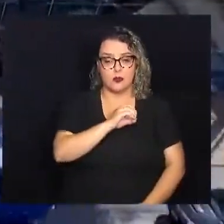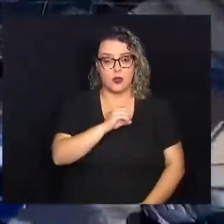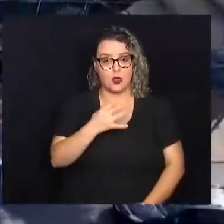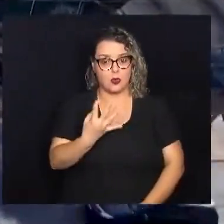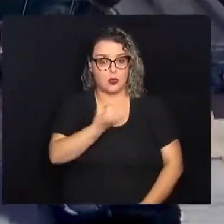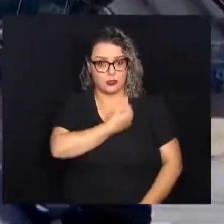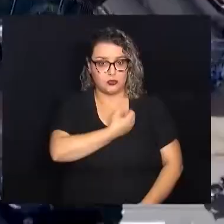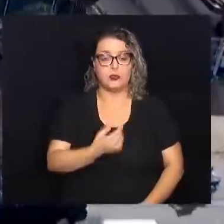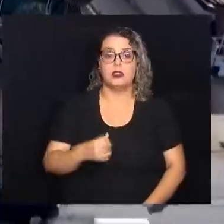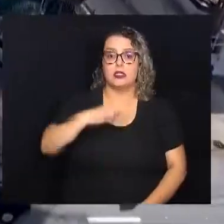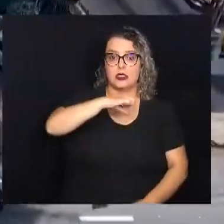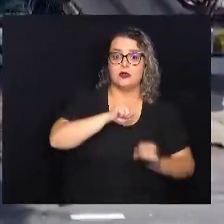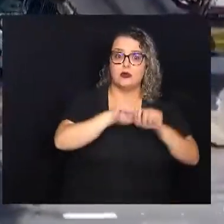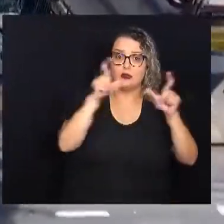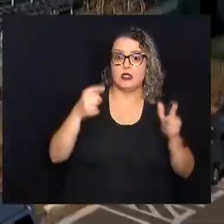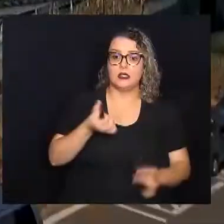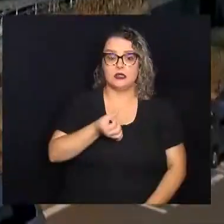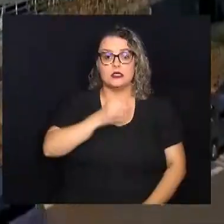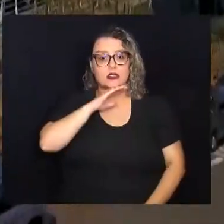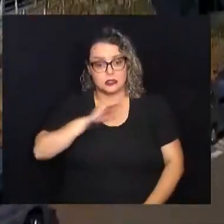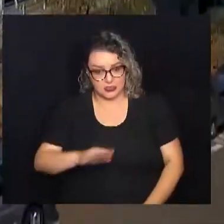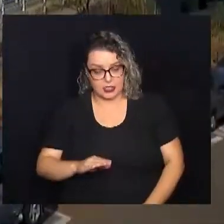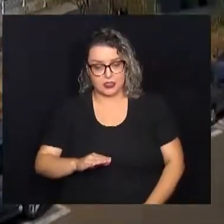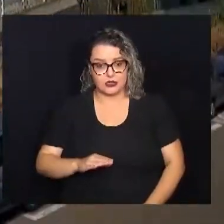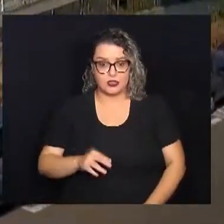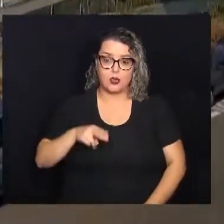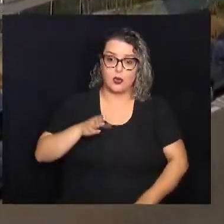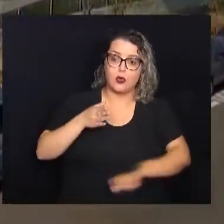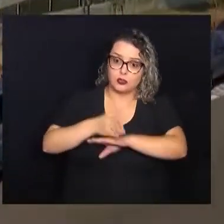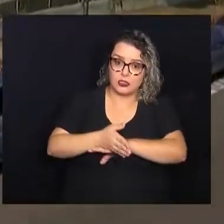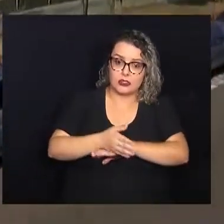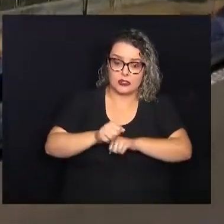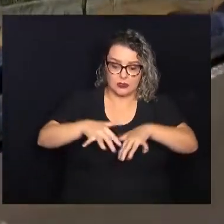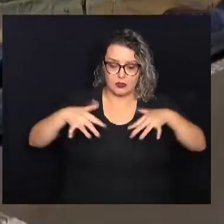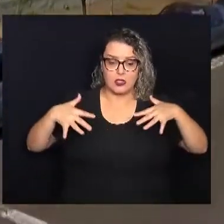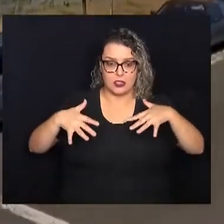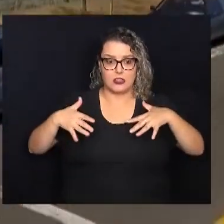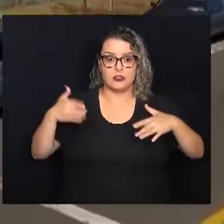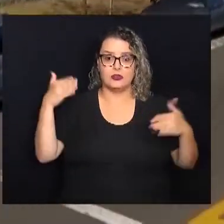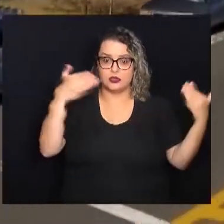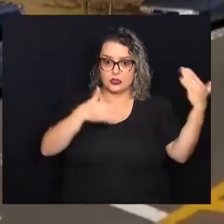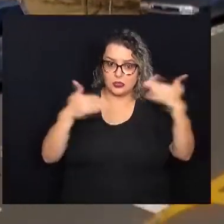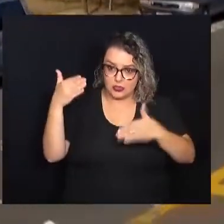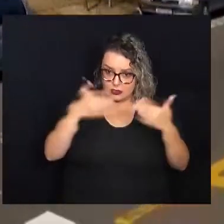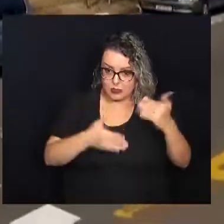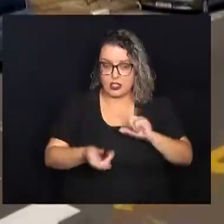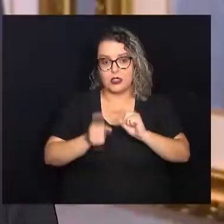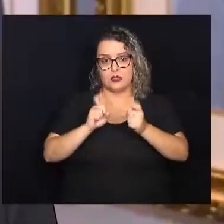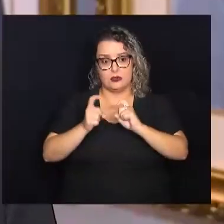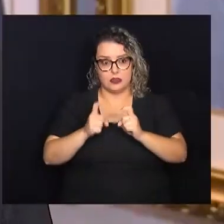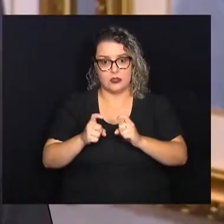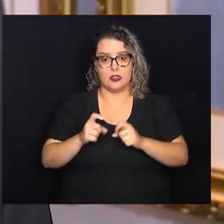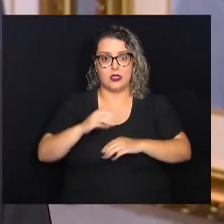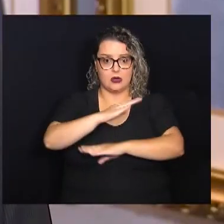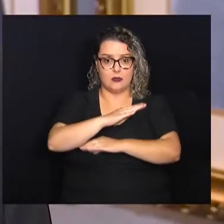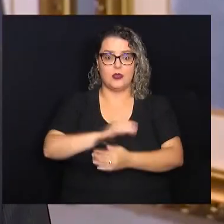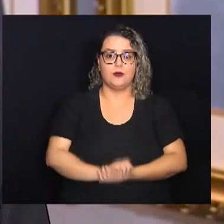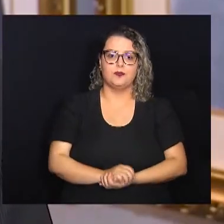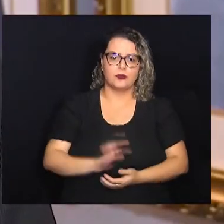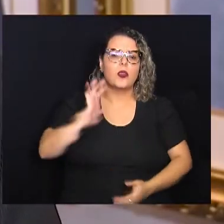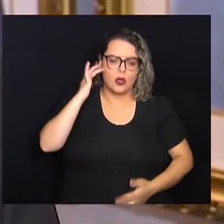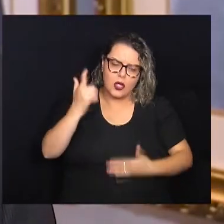as 9 horas da manhã e 6 da tarde, ou na entrada do plenário no caso de participação em reuniões da Câmara. Isso acho que é o papel